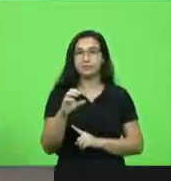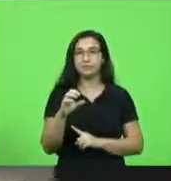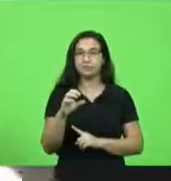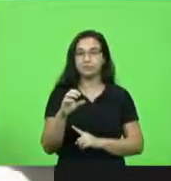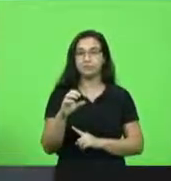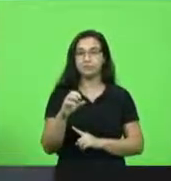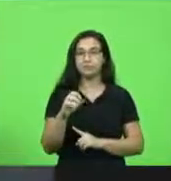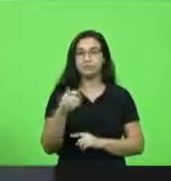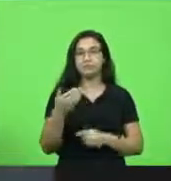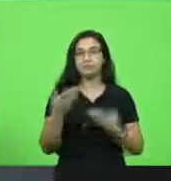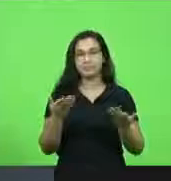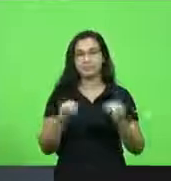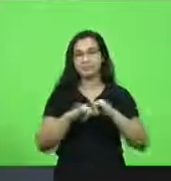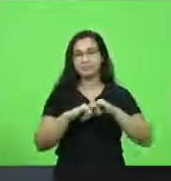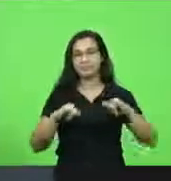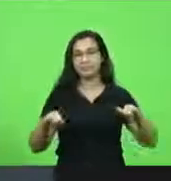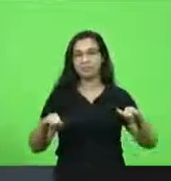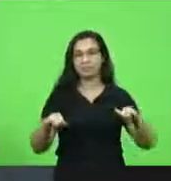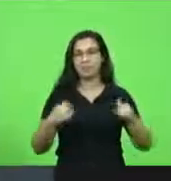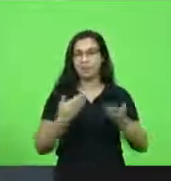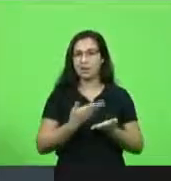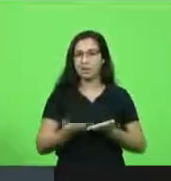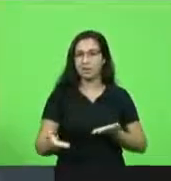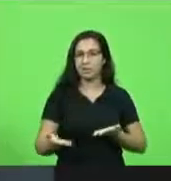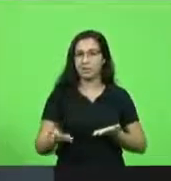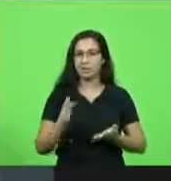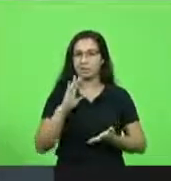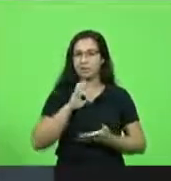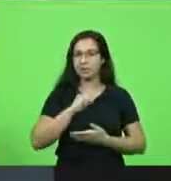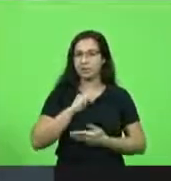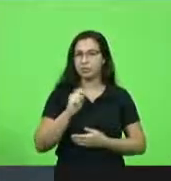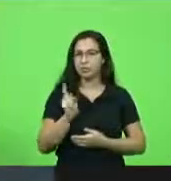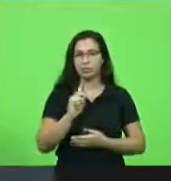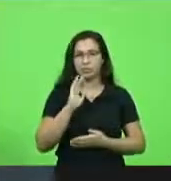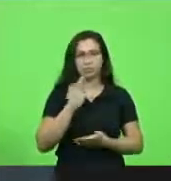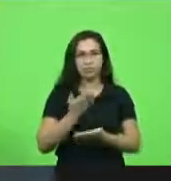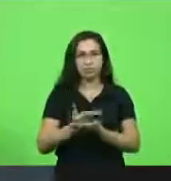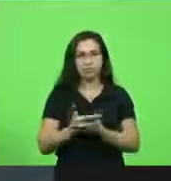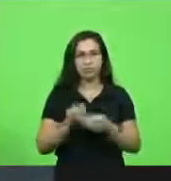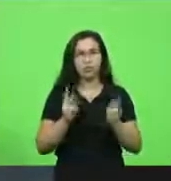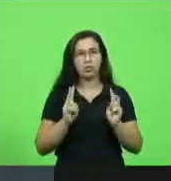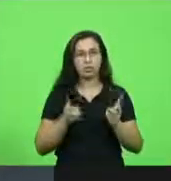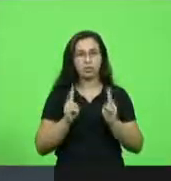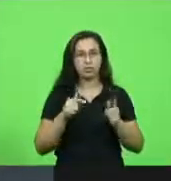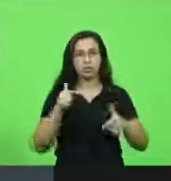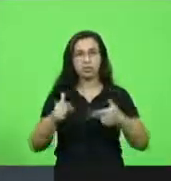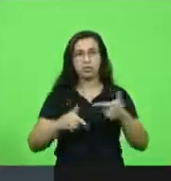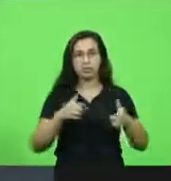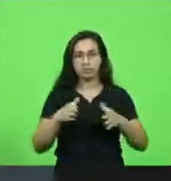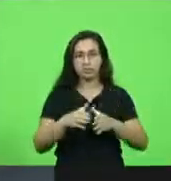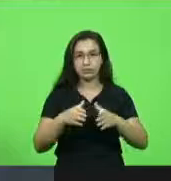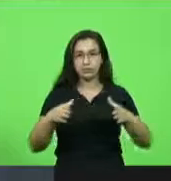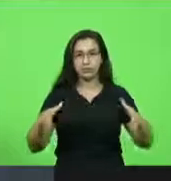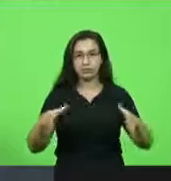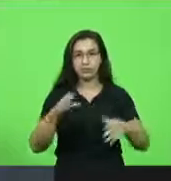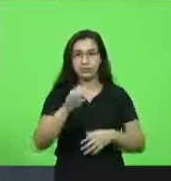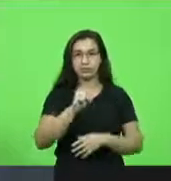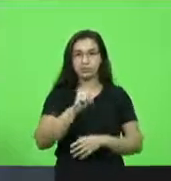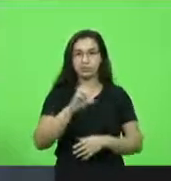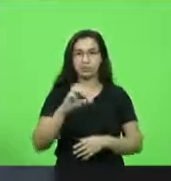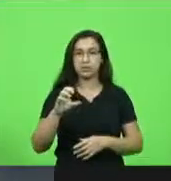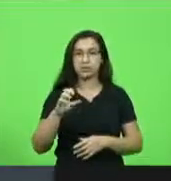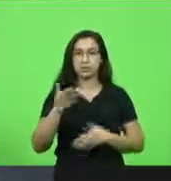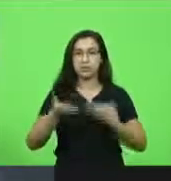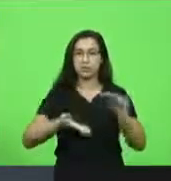mensagem. Não percamos a fé, a esperança, o amor e continuamos trabalhando para que possamos expandir o nosso estado e cuidar das